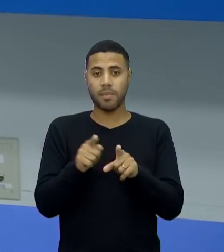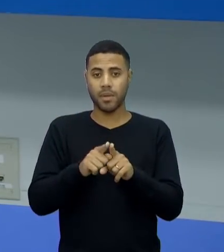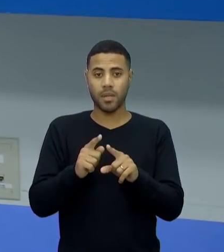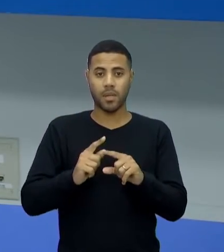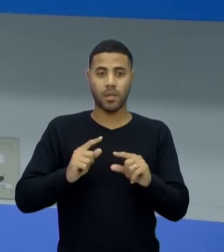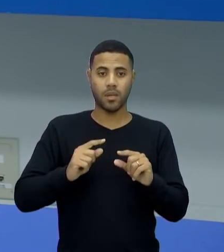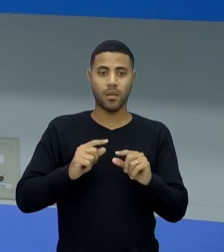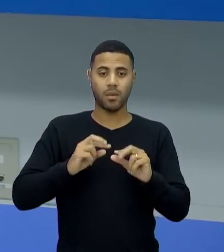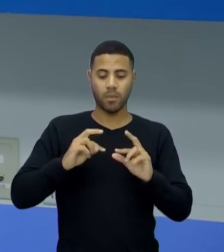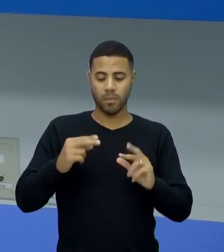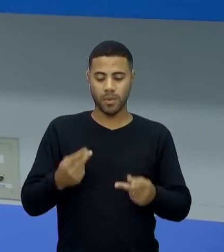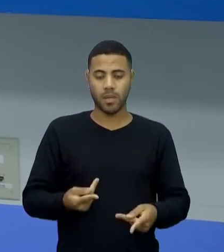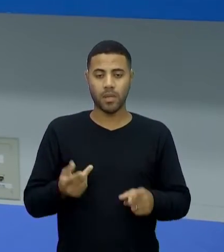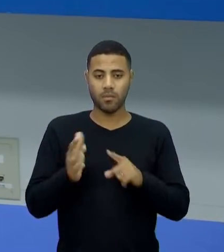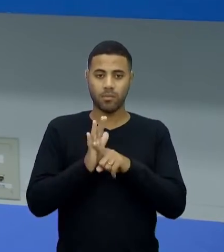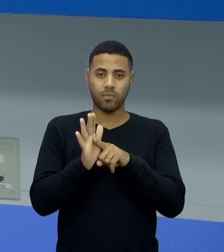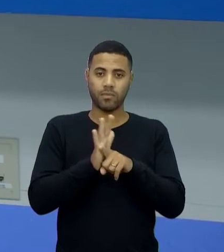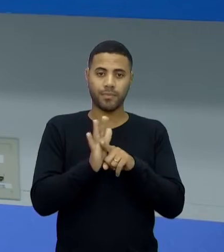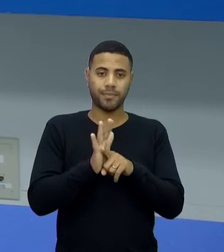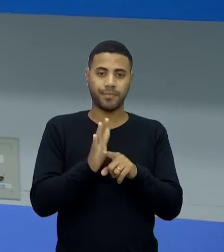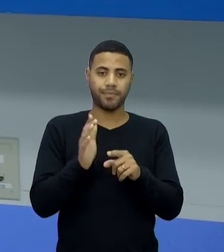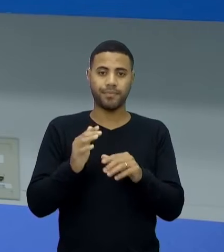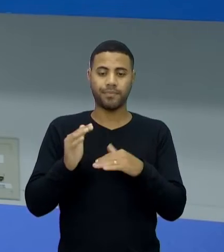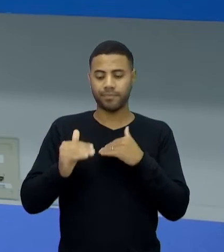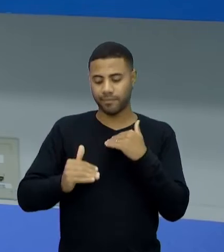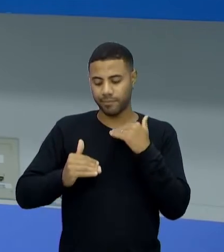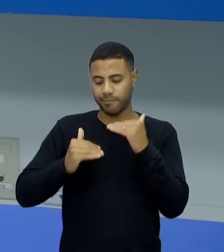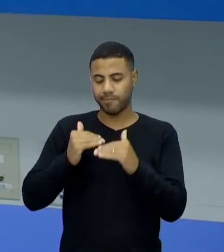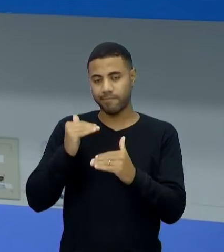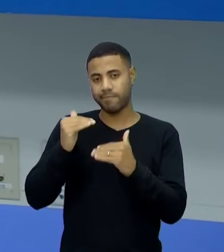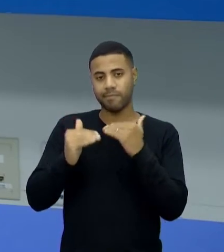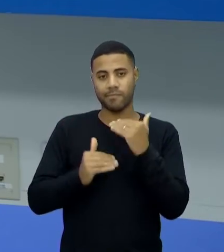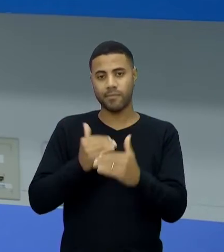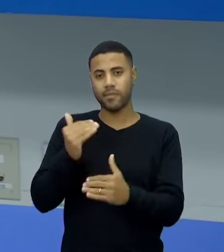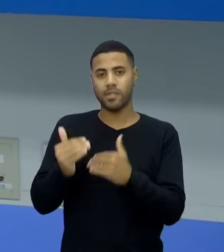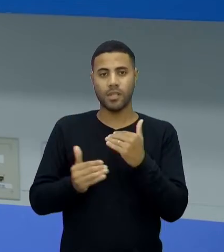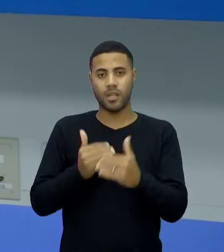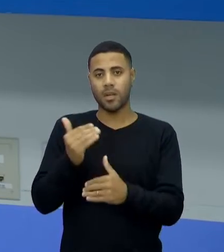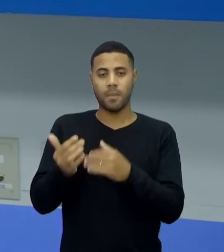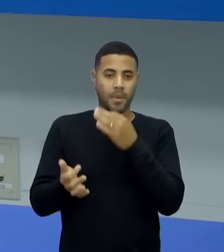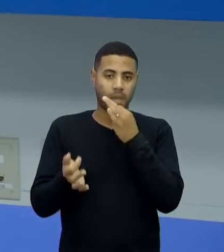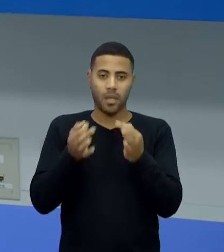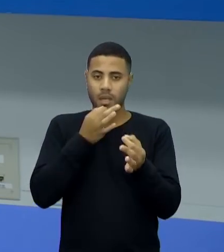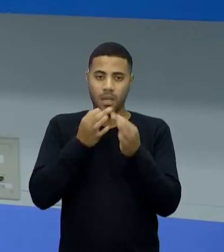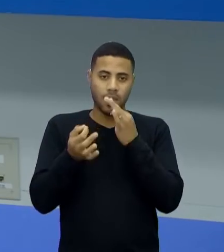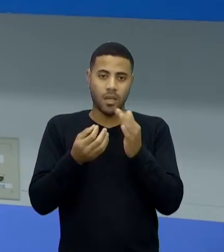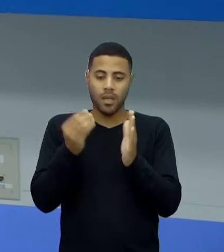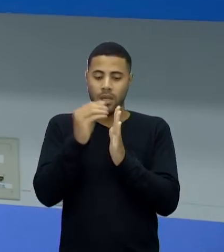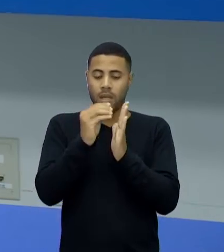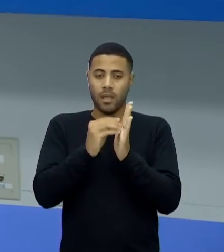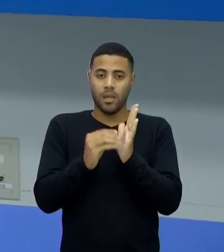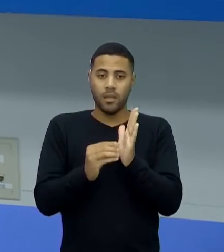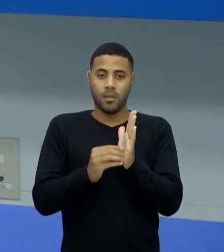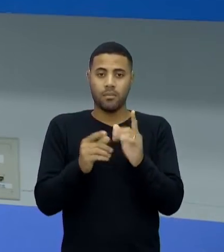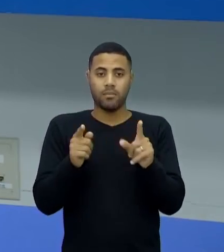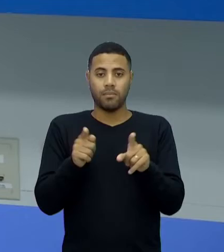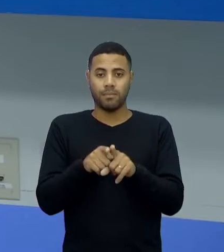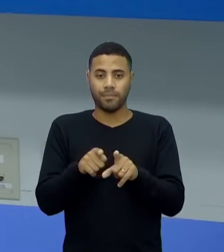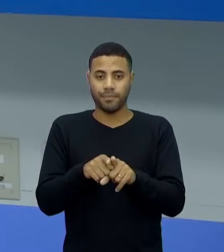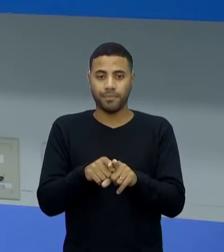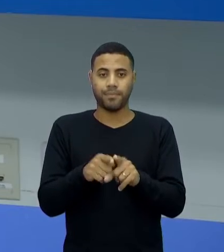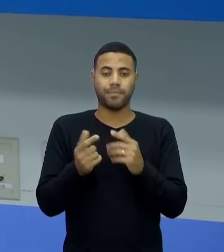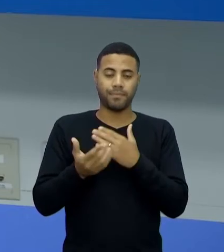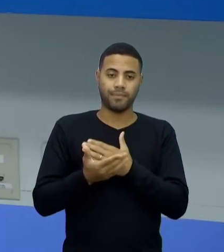demasiado humano vai construindo né Essa crítica a respeito dos dogmatismos até